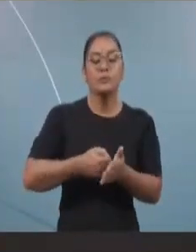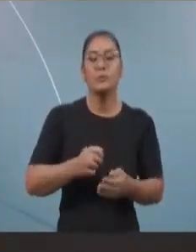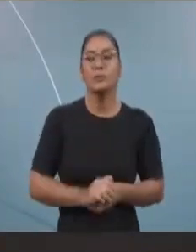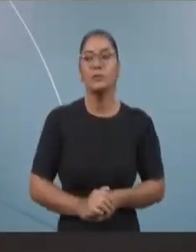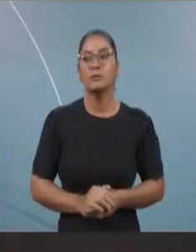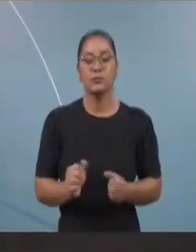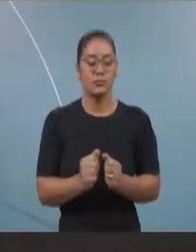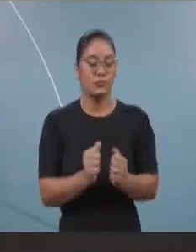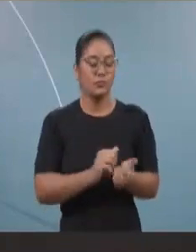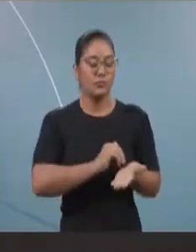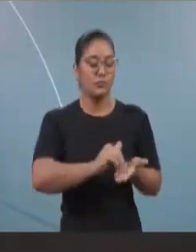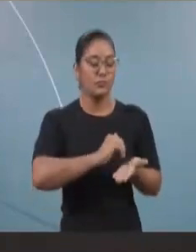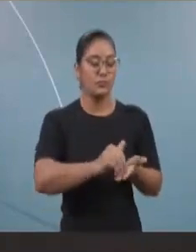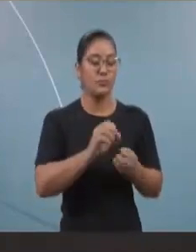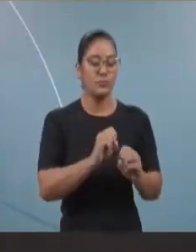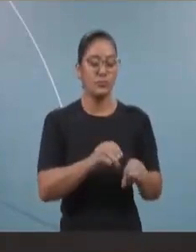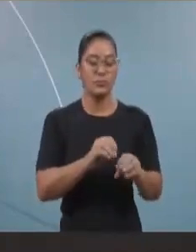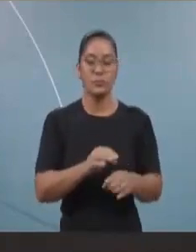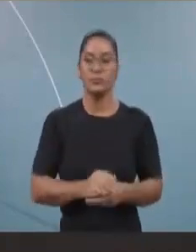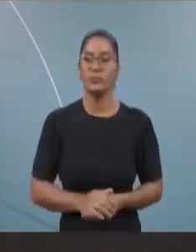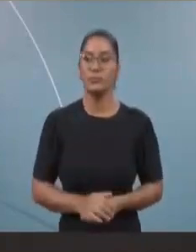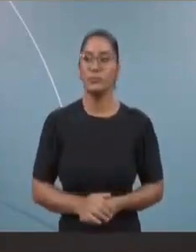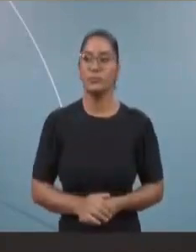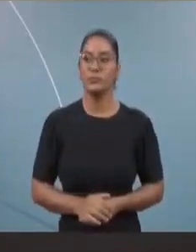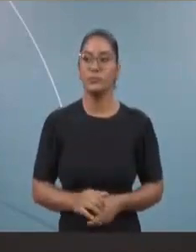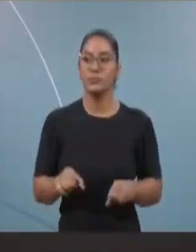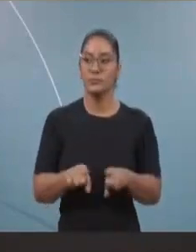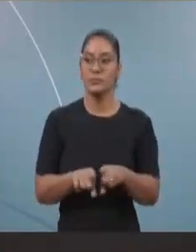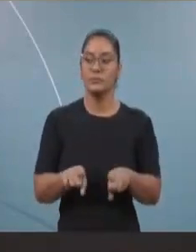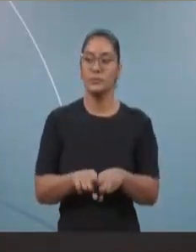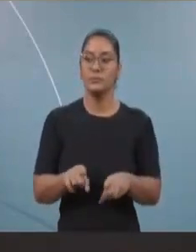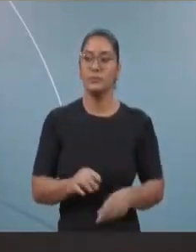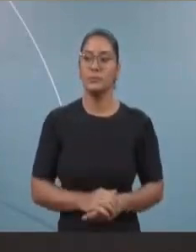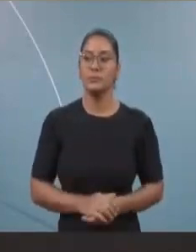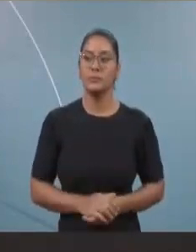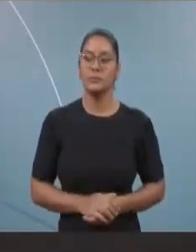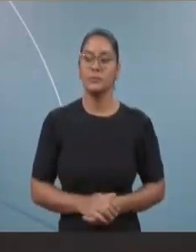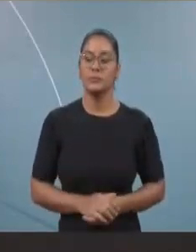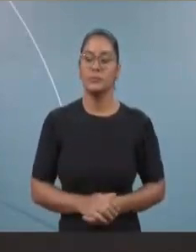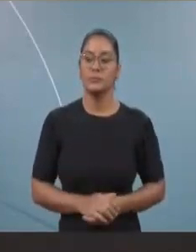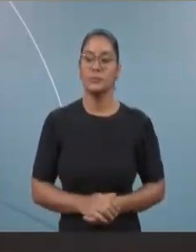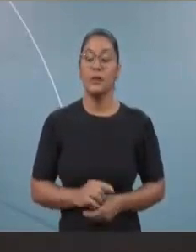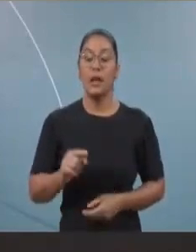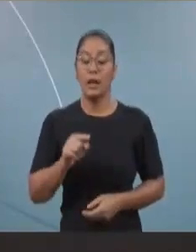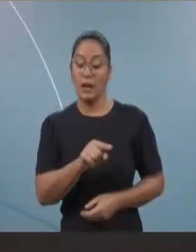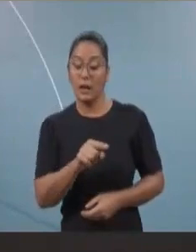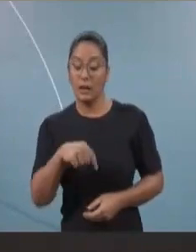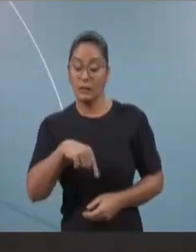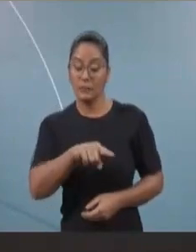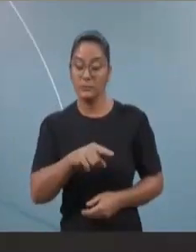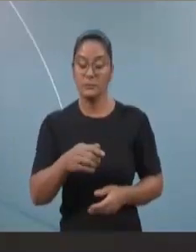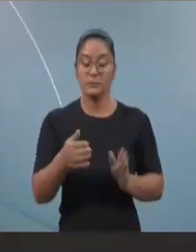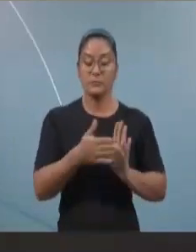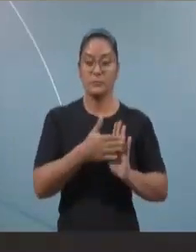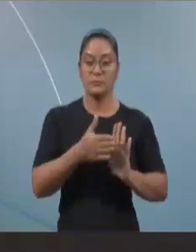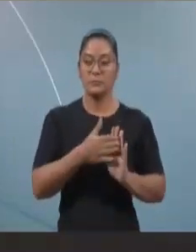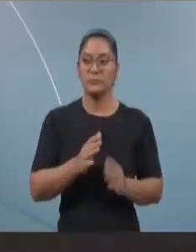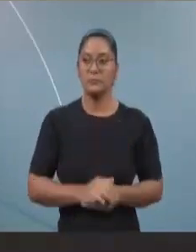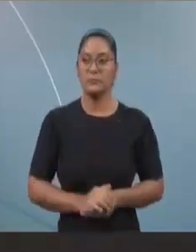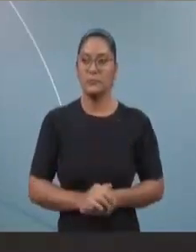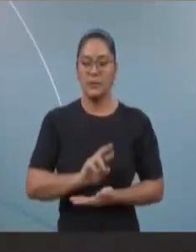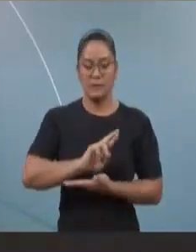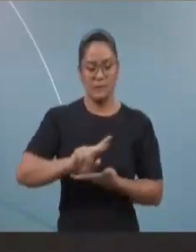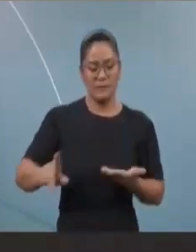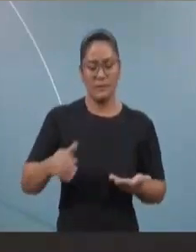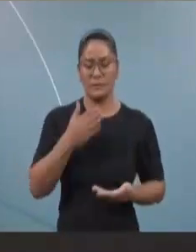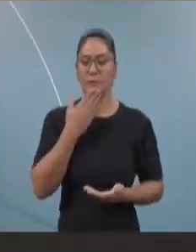à secretaria de educação do estado mas também senhor presidente estive lá e protocolei várias